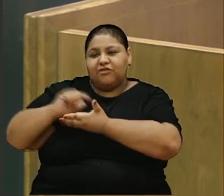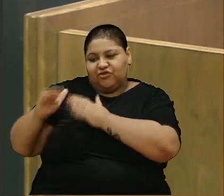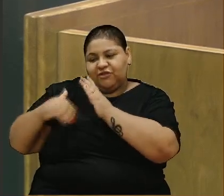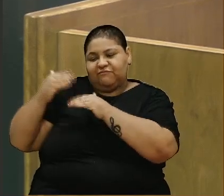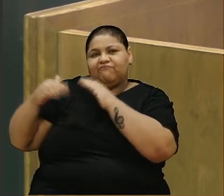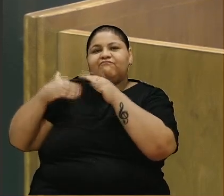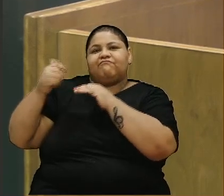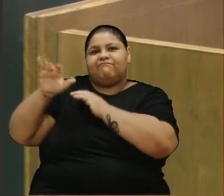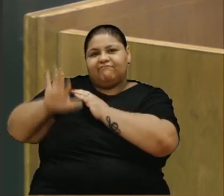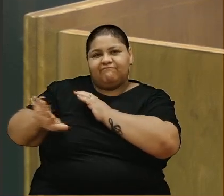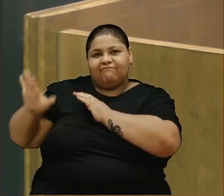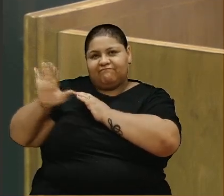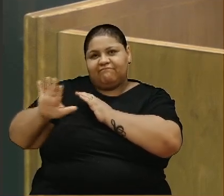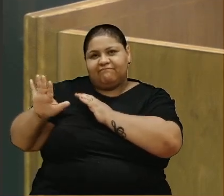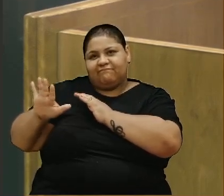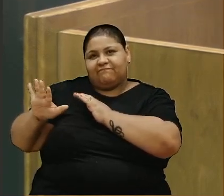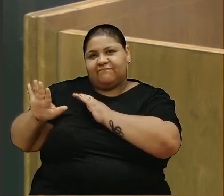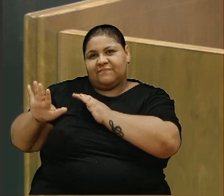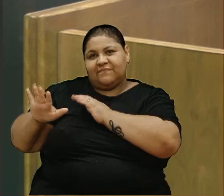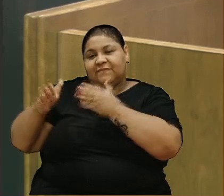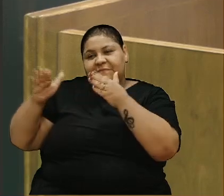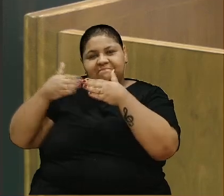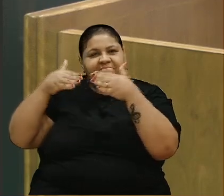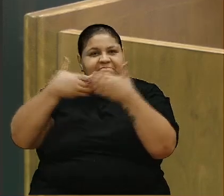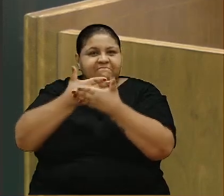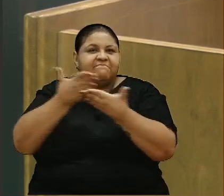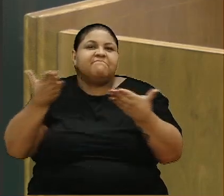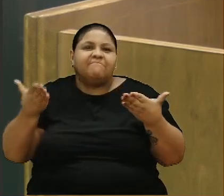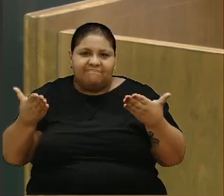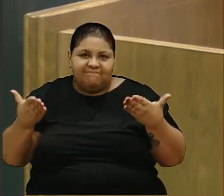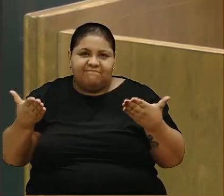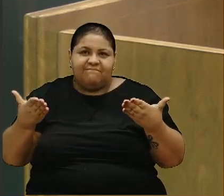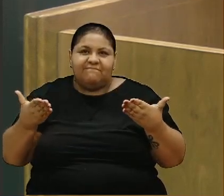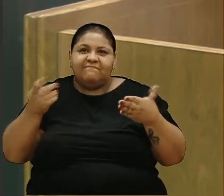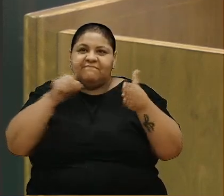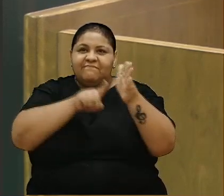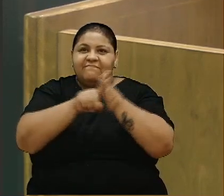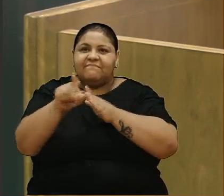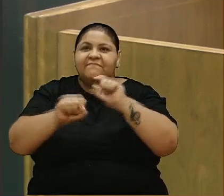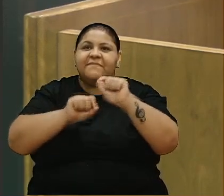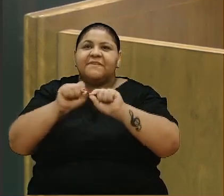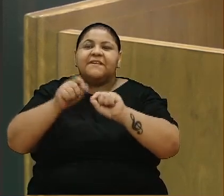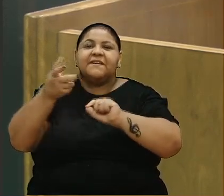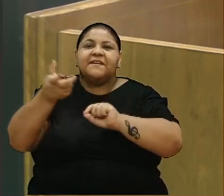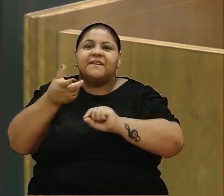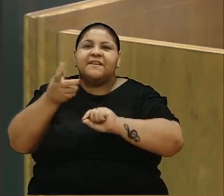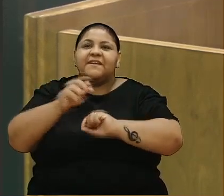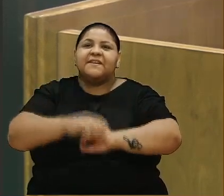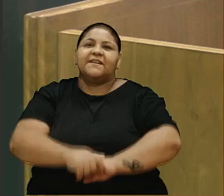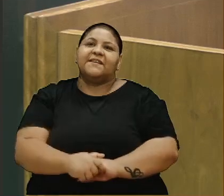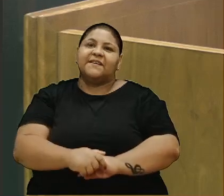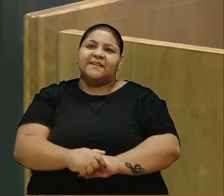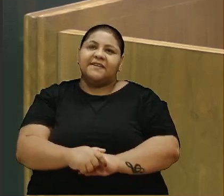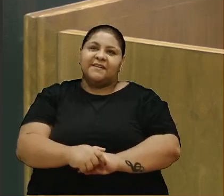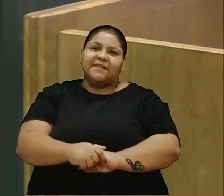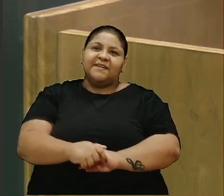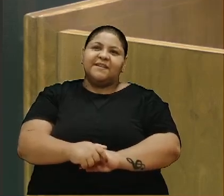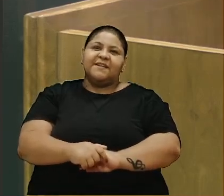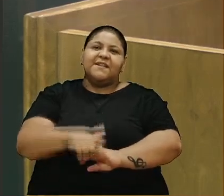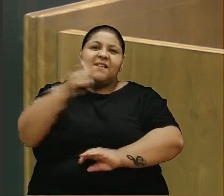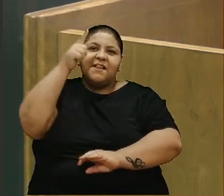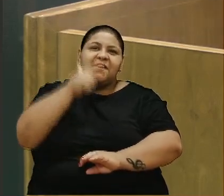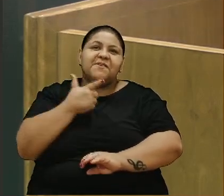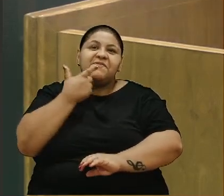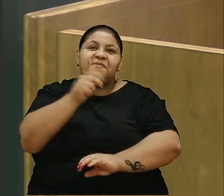muito nessa área. Tá? Estou aberta a perguntas, quem quiser. Ai, o Lucas já disse que não. Então...